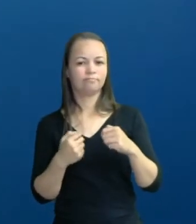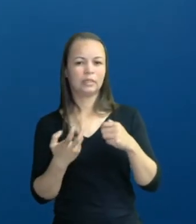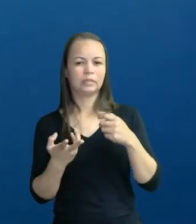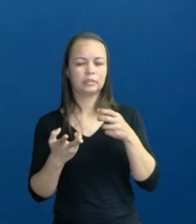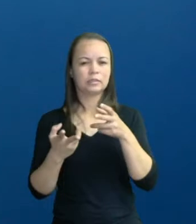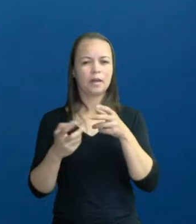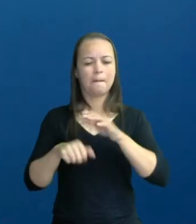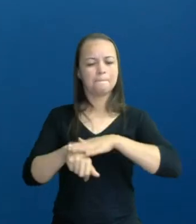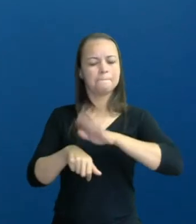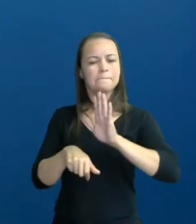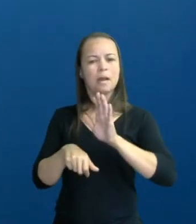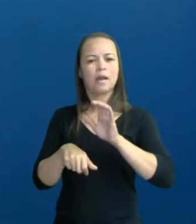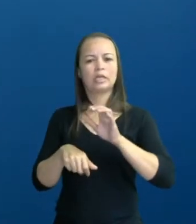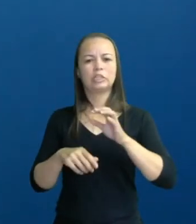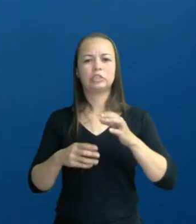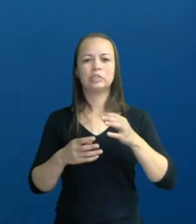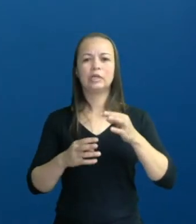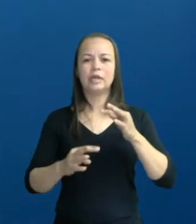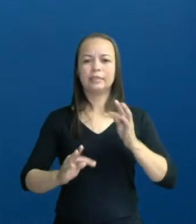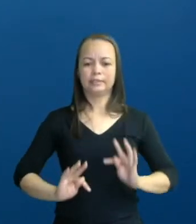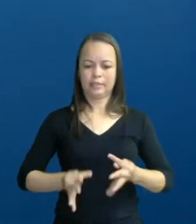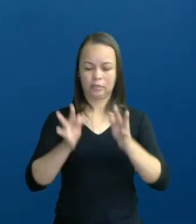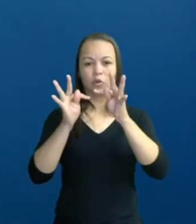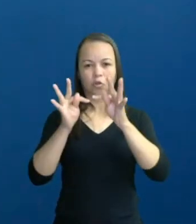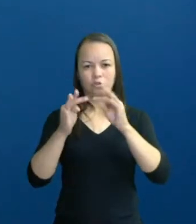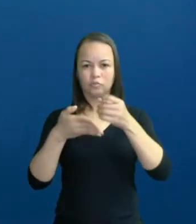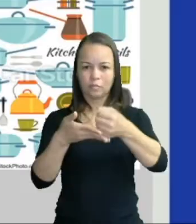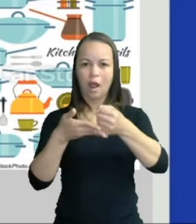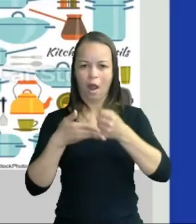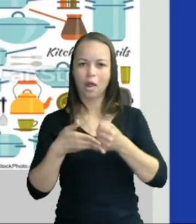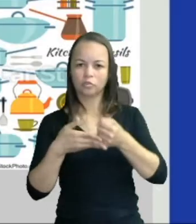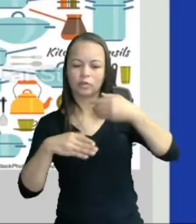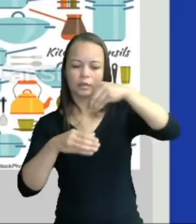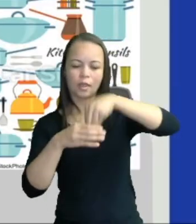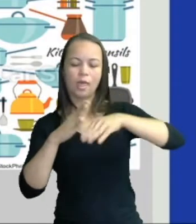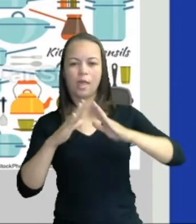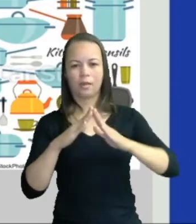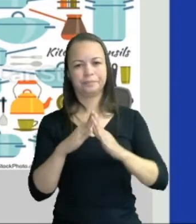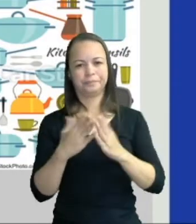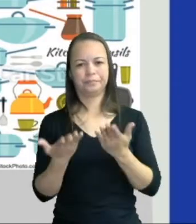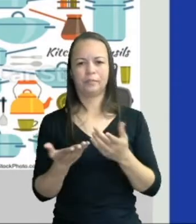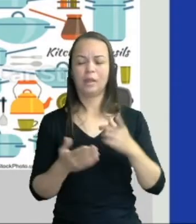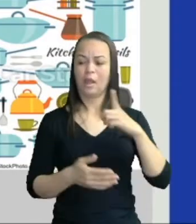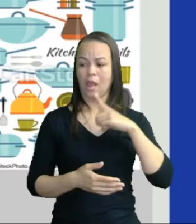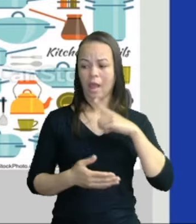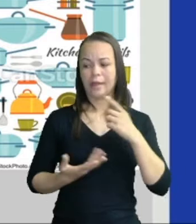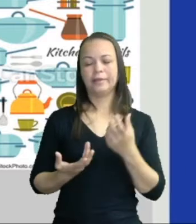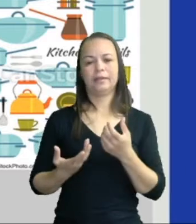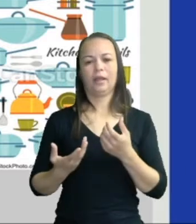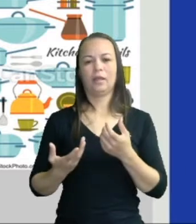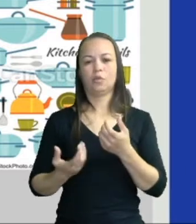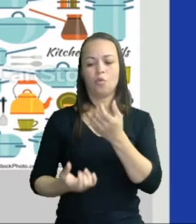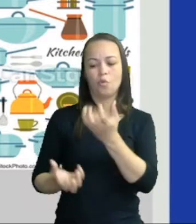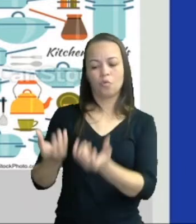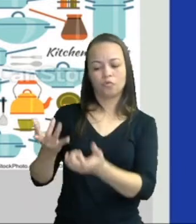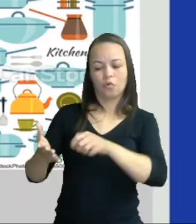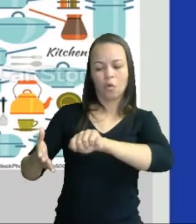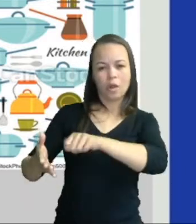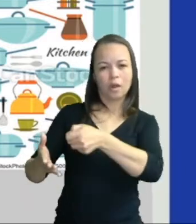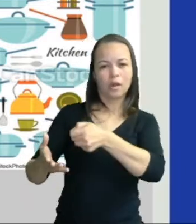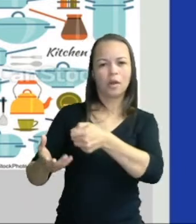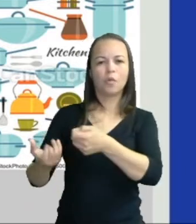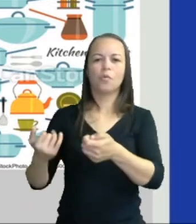mais tecnológica dentro de casa para nos ajudar, tá certo? Aí tem o fogão elétrico, um